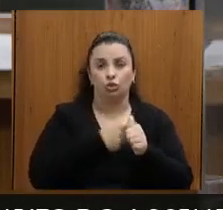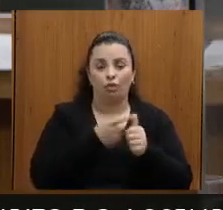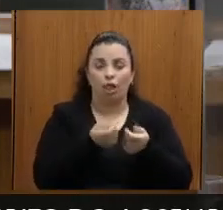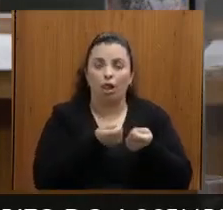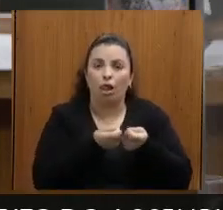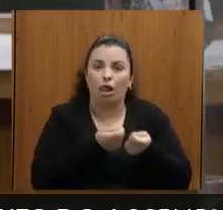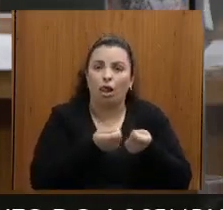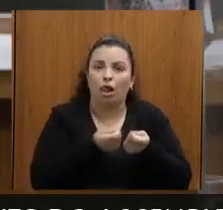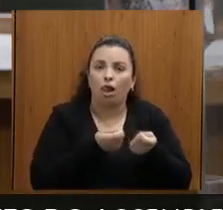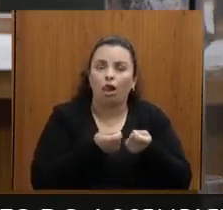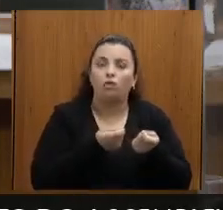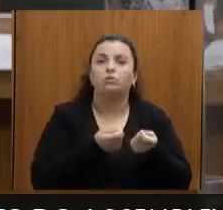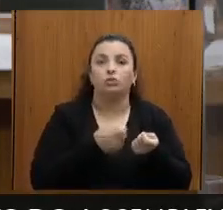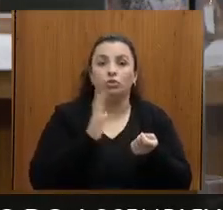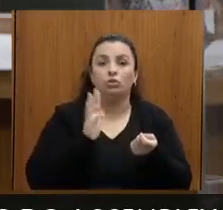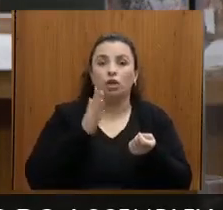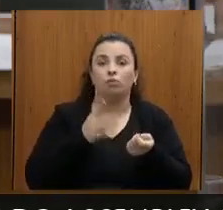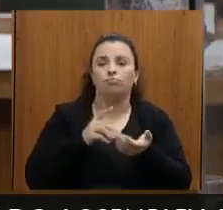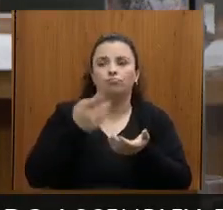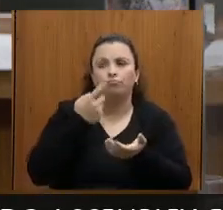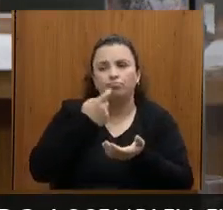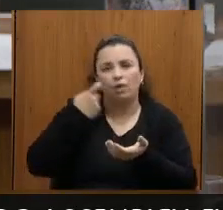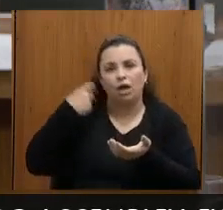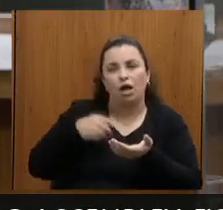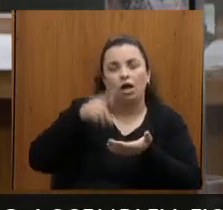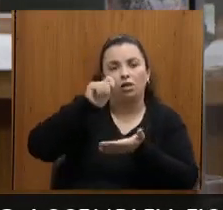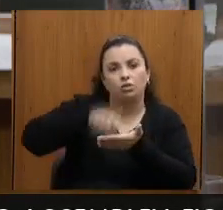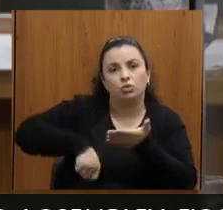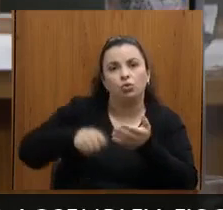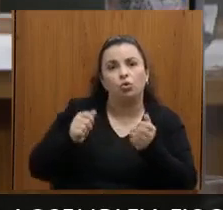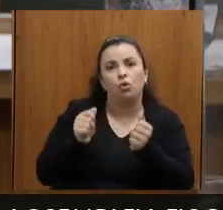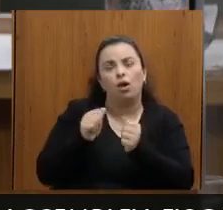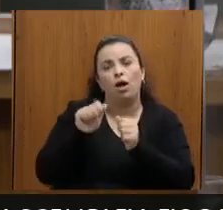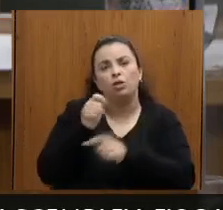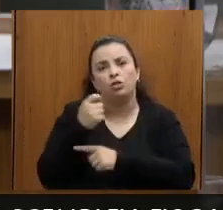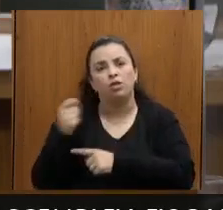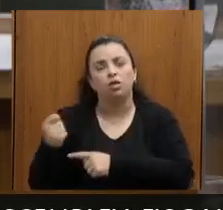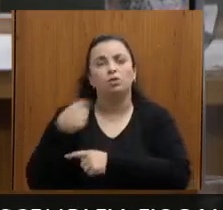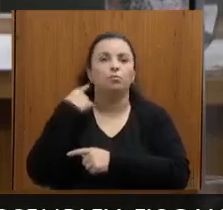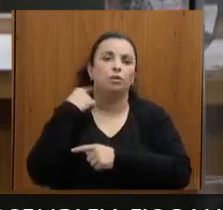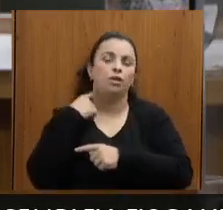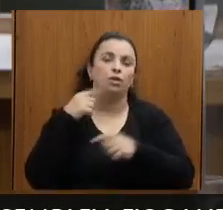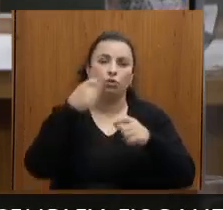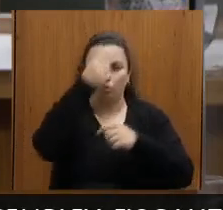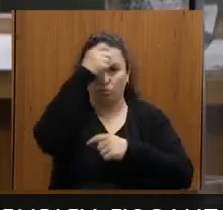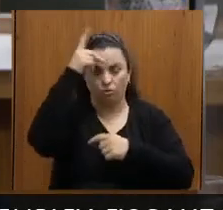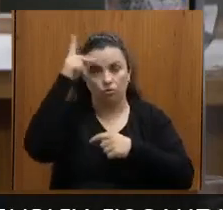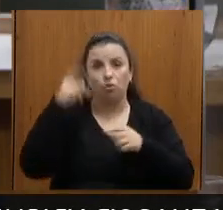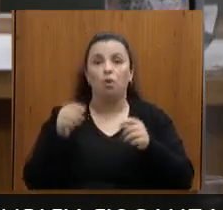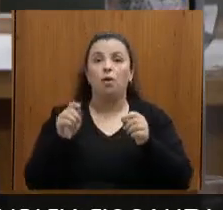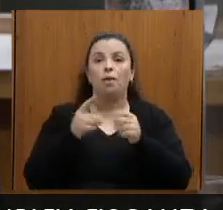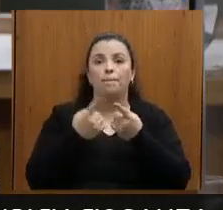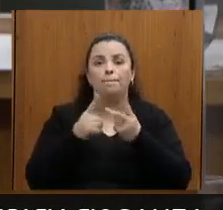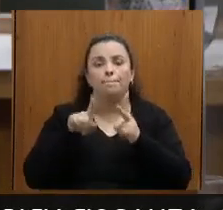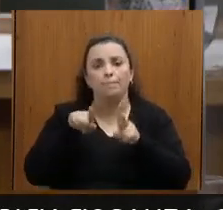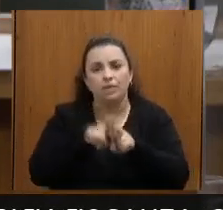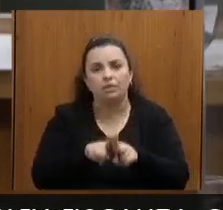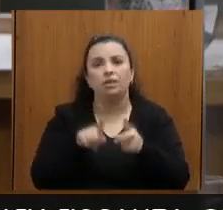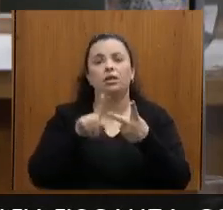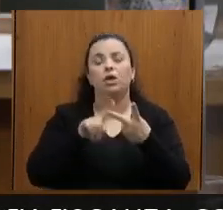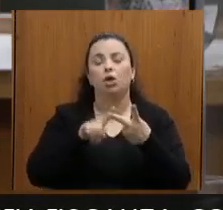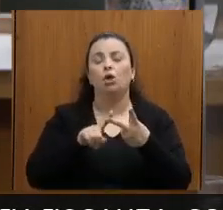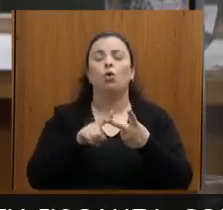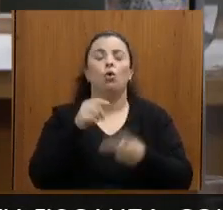assinamos junto à Associação Mineira dos Municípios e também com o Ministério Público, num acordo que foi homologado em juízo,